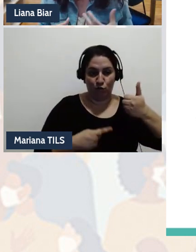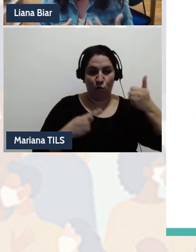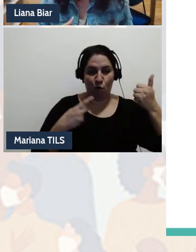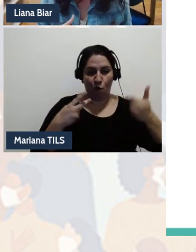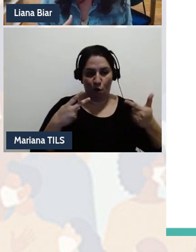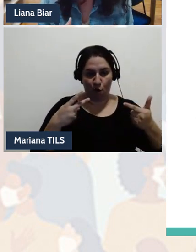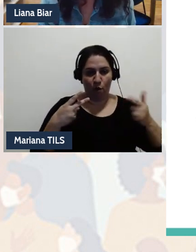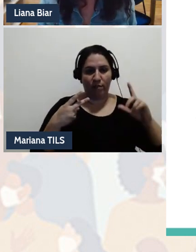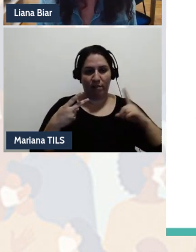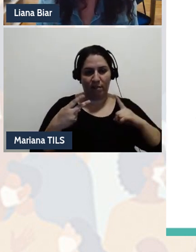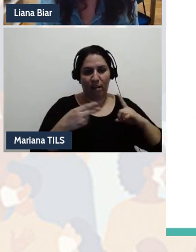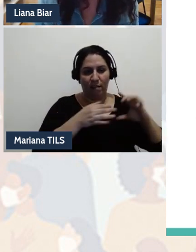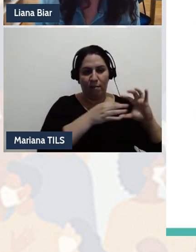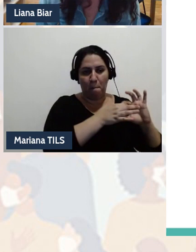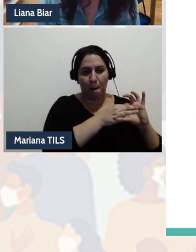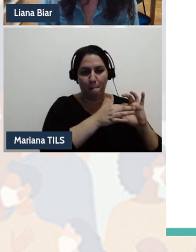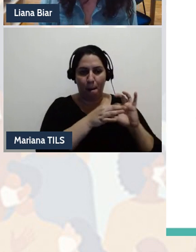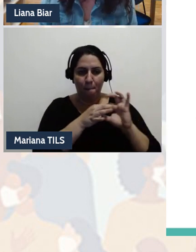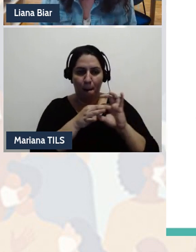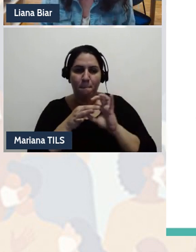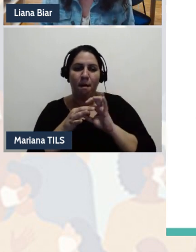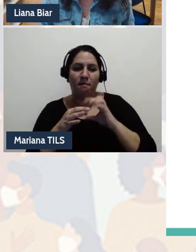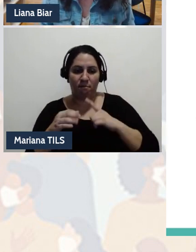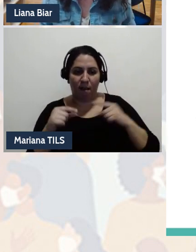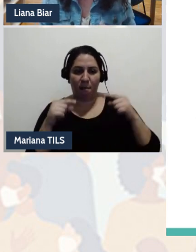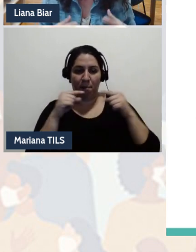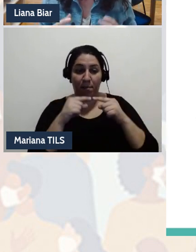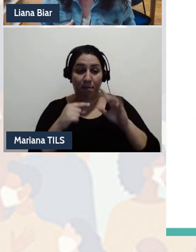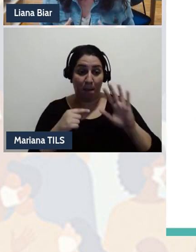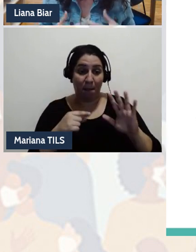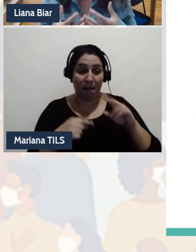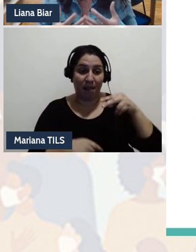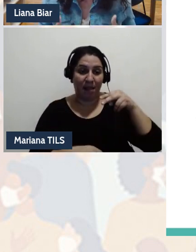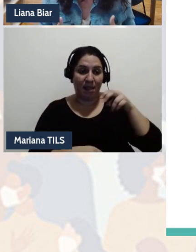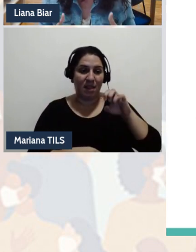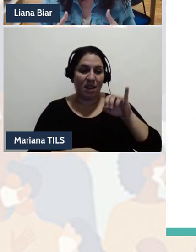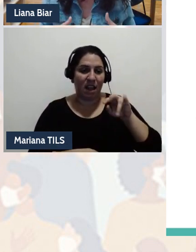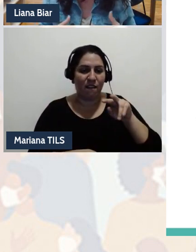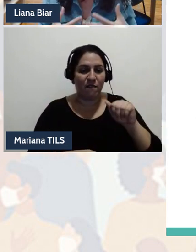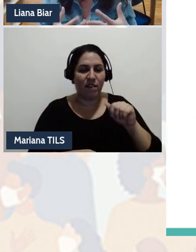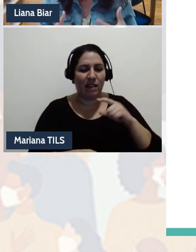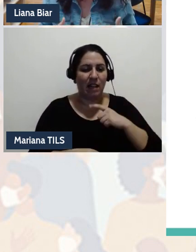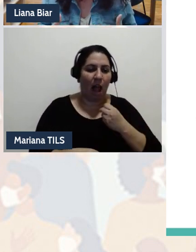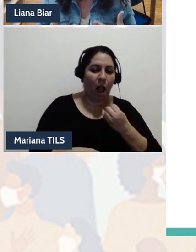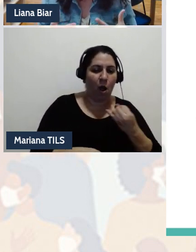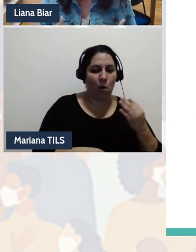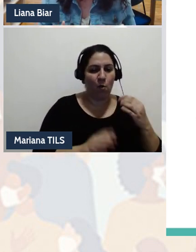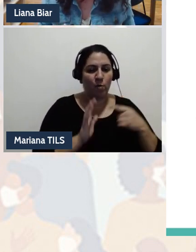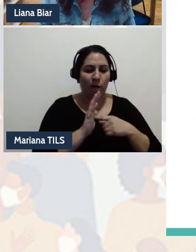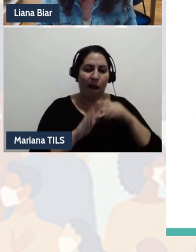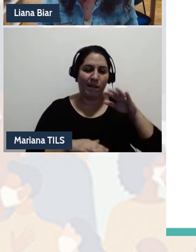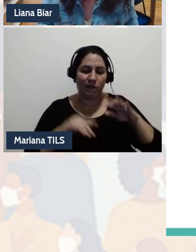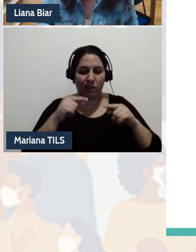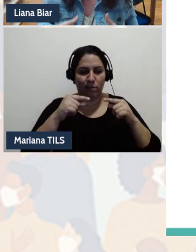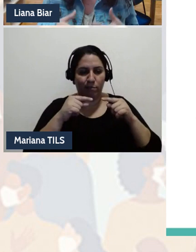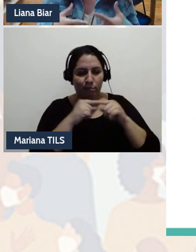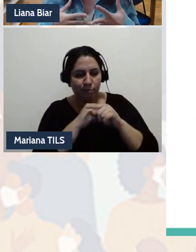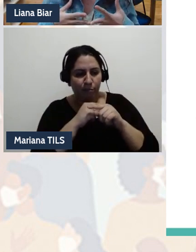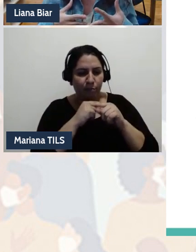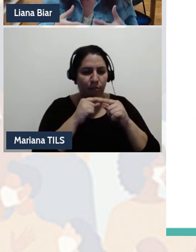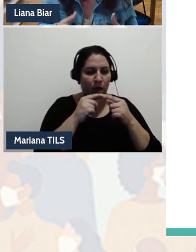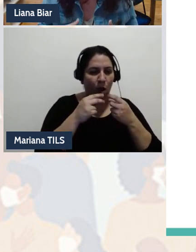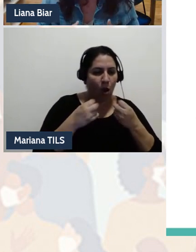construção de um alinhamento grande, embora na narrativa da Neiva a gente veja alguns índices de assimetria e diferenciação,